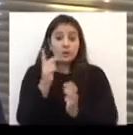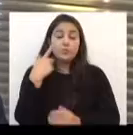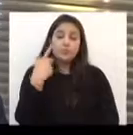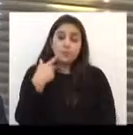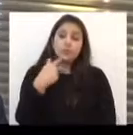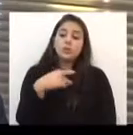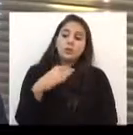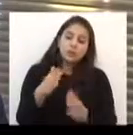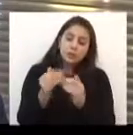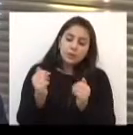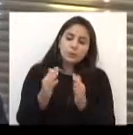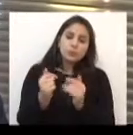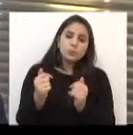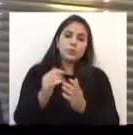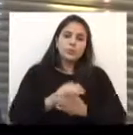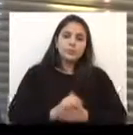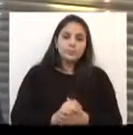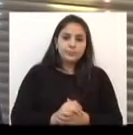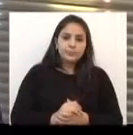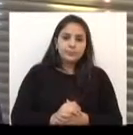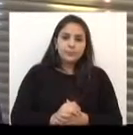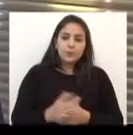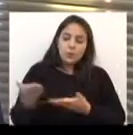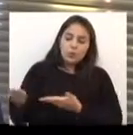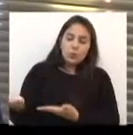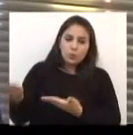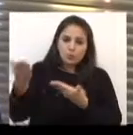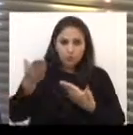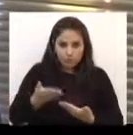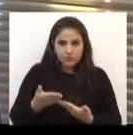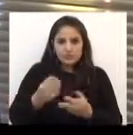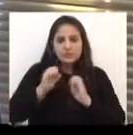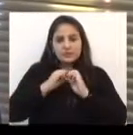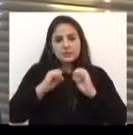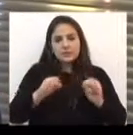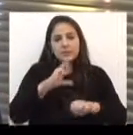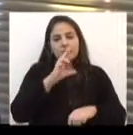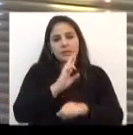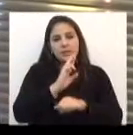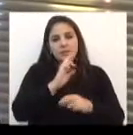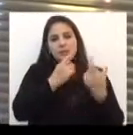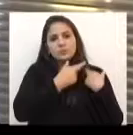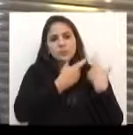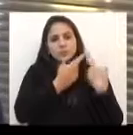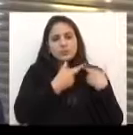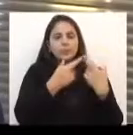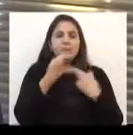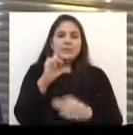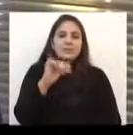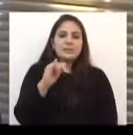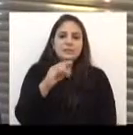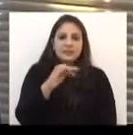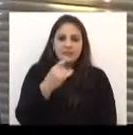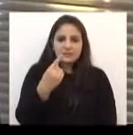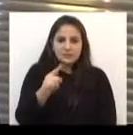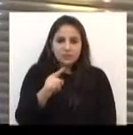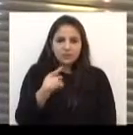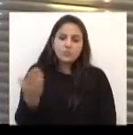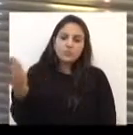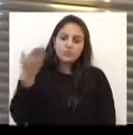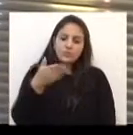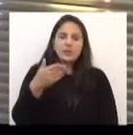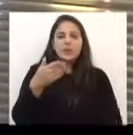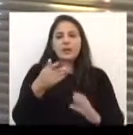sugerem o convite à secretaria responsável pela licitação para que venha à Câmara para fazer